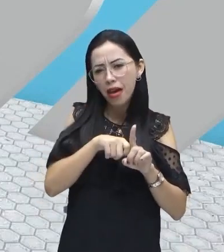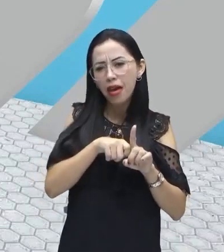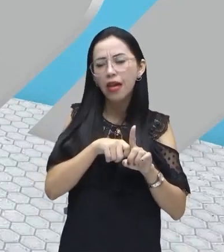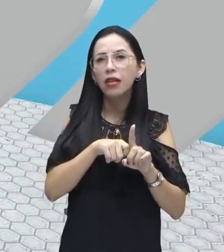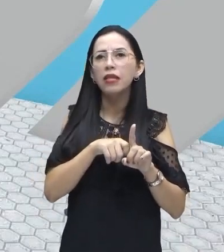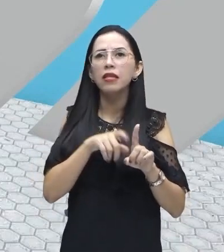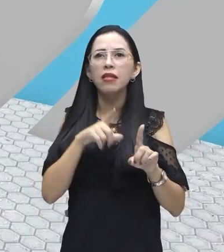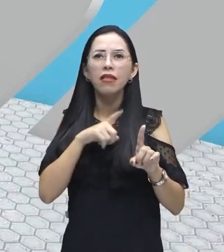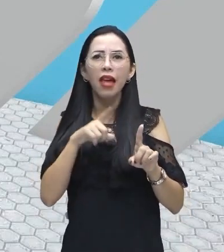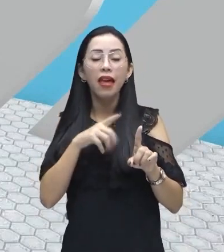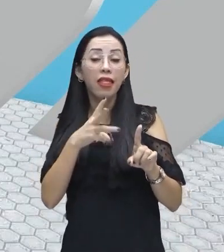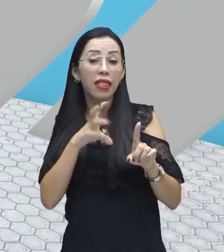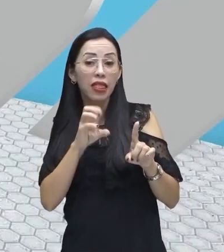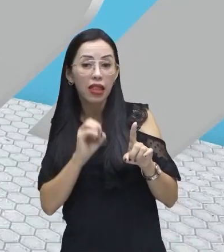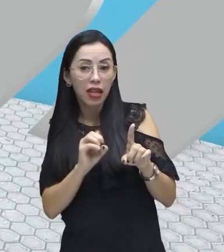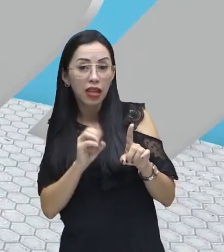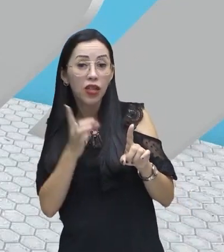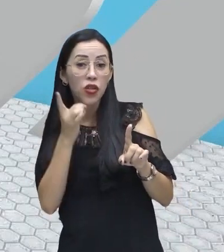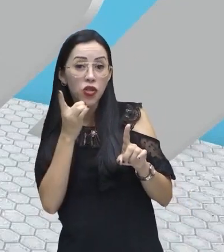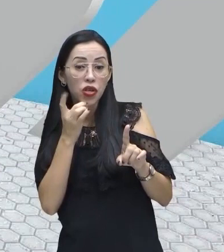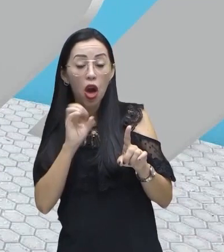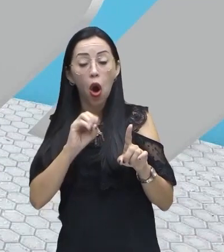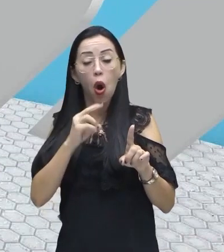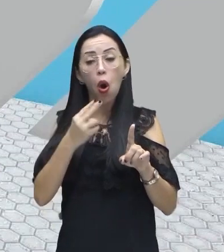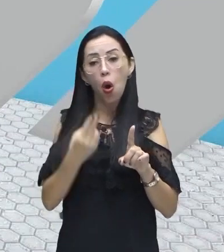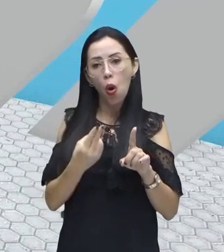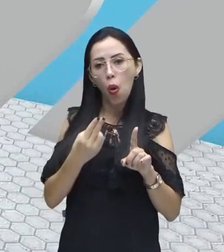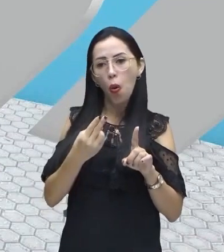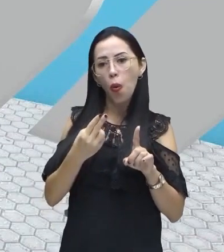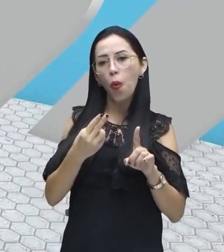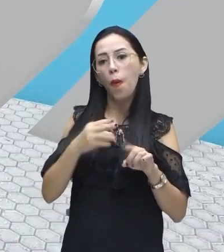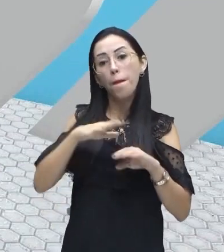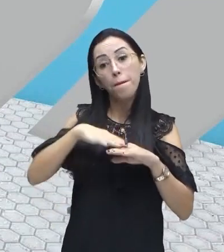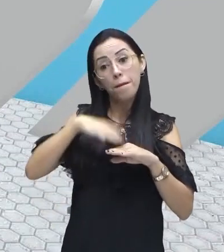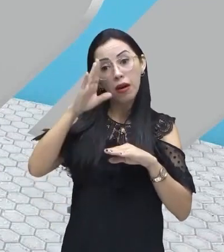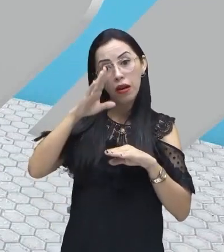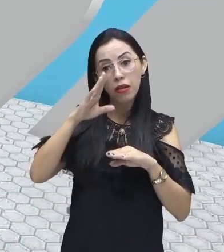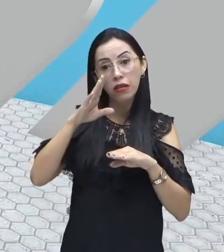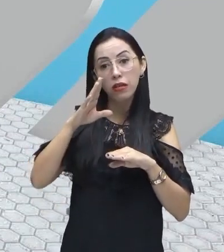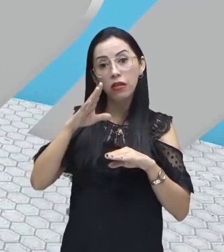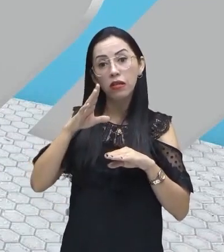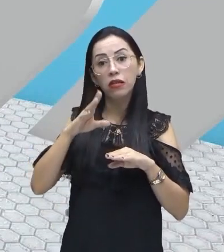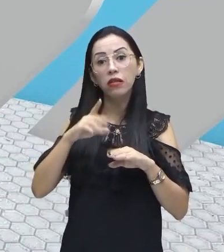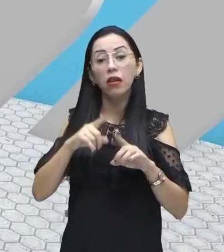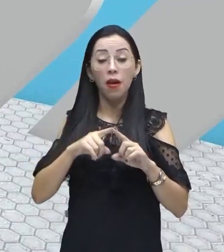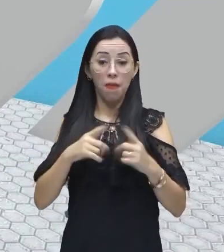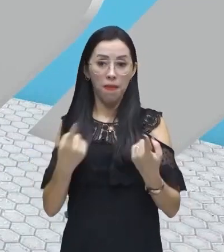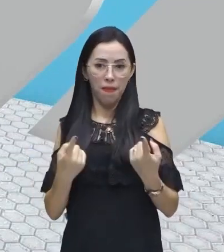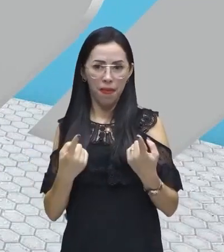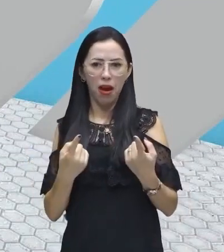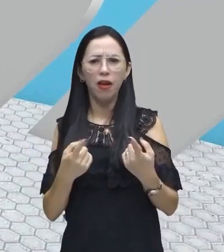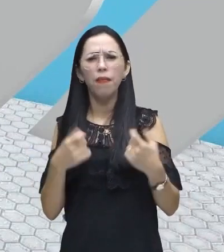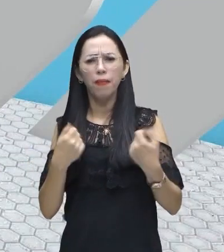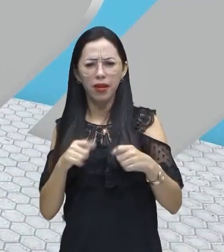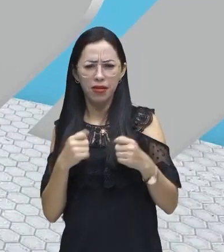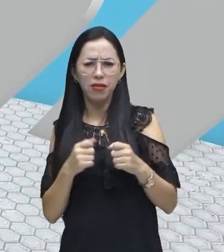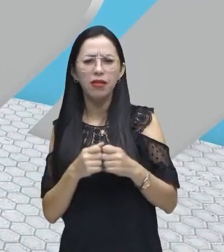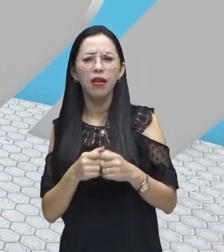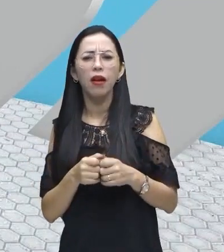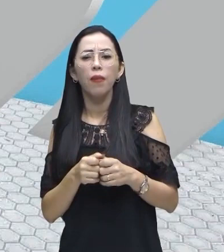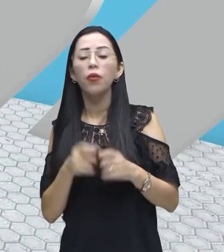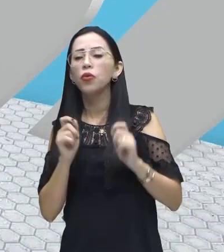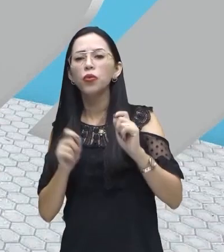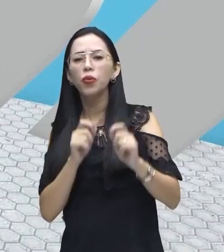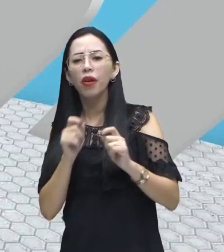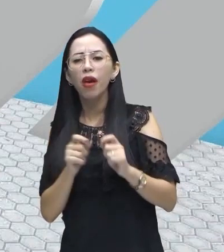menos dias de 30 e com mais dias de 30. Só que acontece, para a medida padrão de matemática, considera-se que um mês